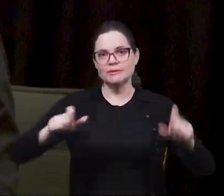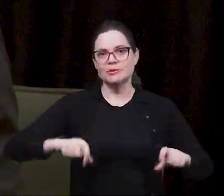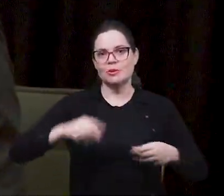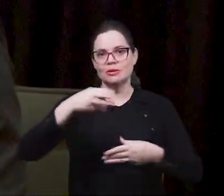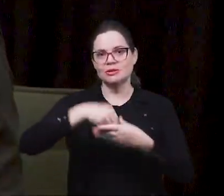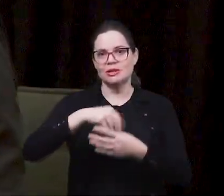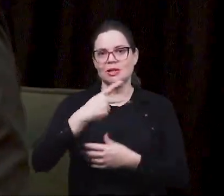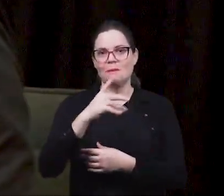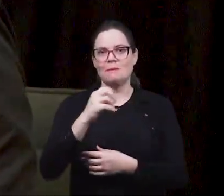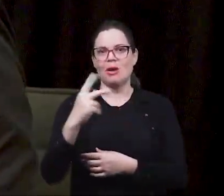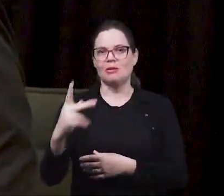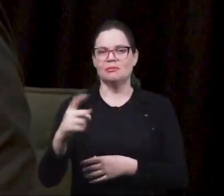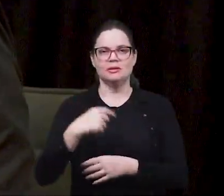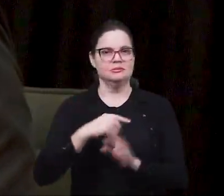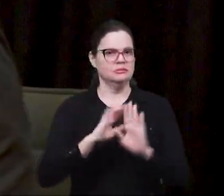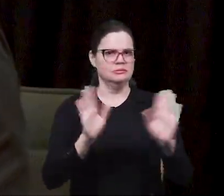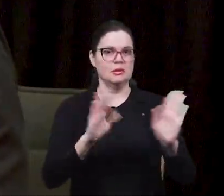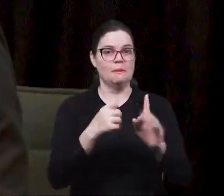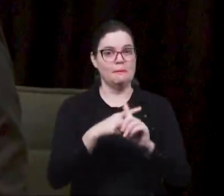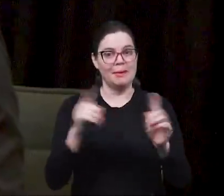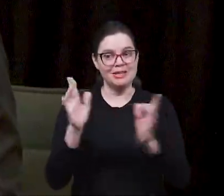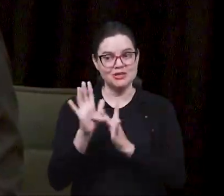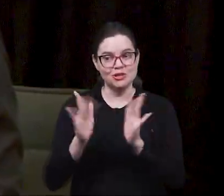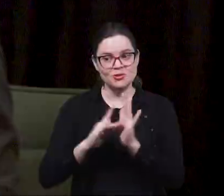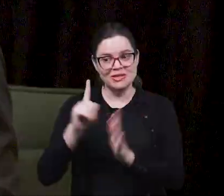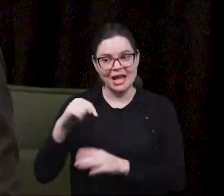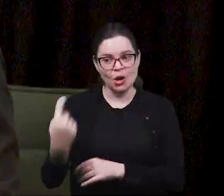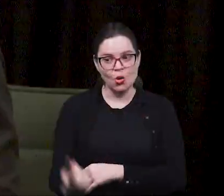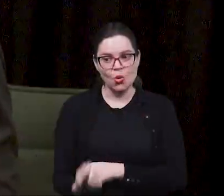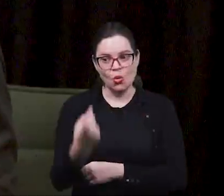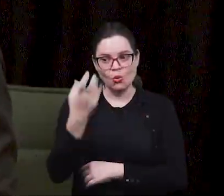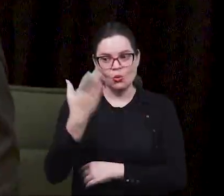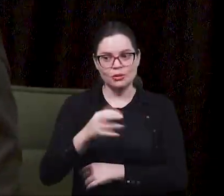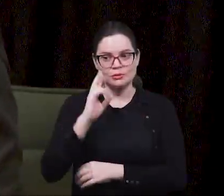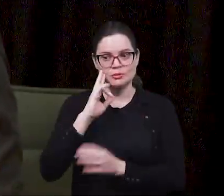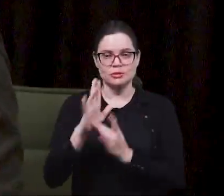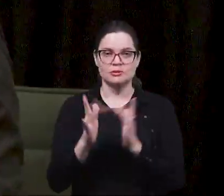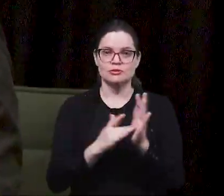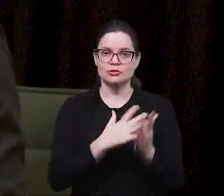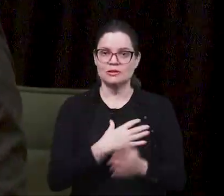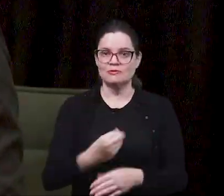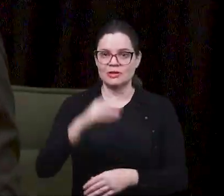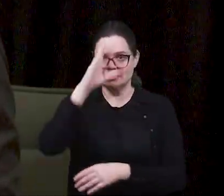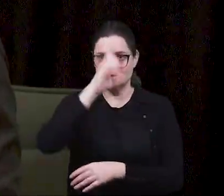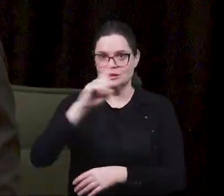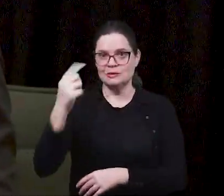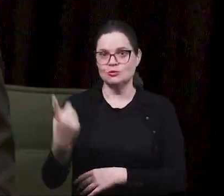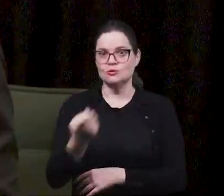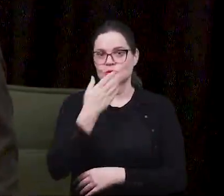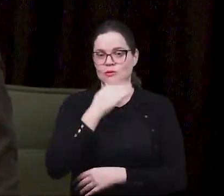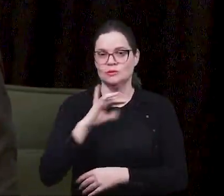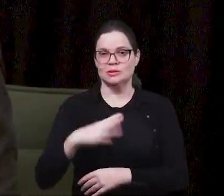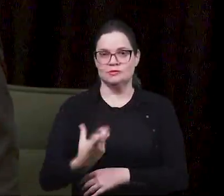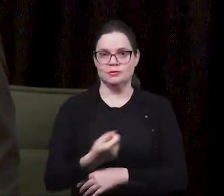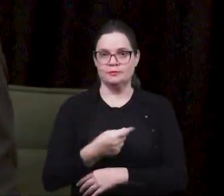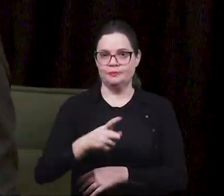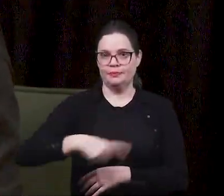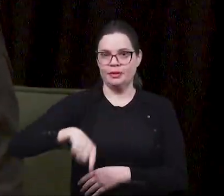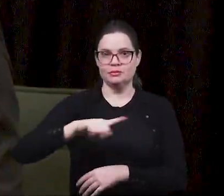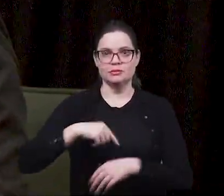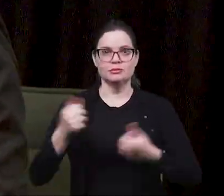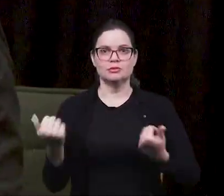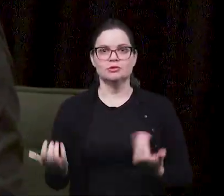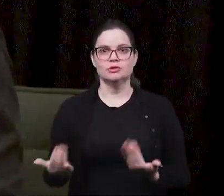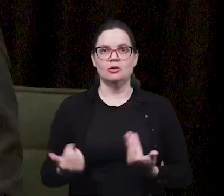Filho de Deus e Salvador. Exatamente. Então nós não podemos, como jovens, negociar a nossa fé.